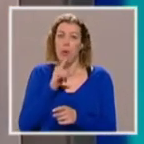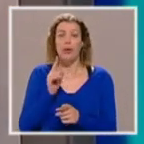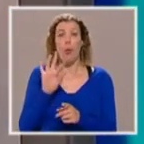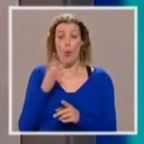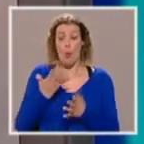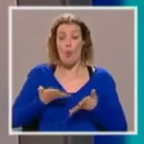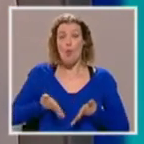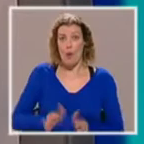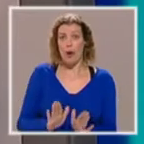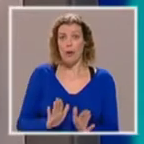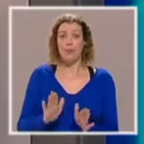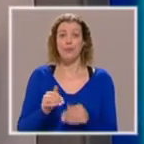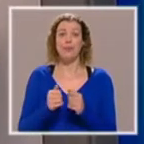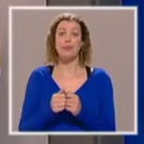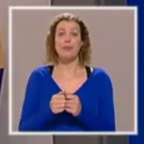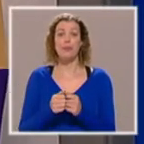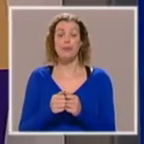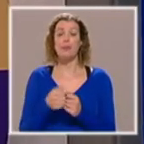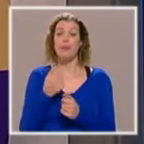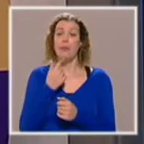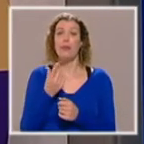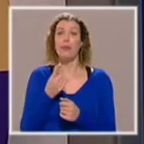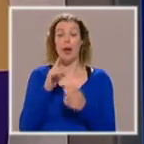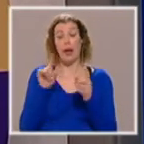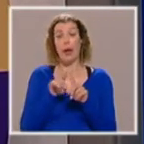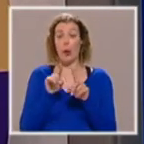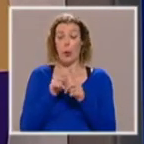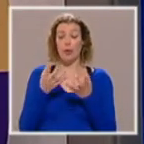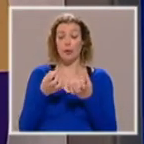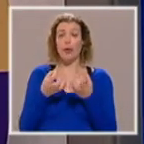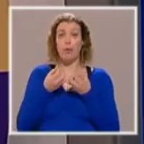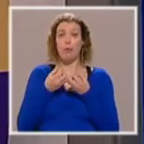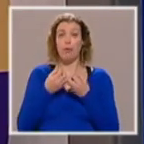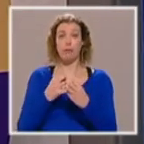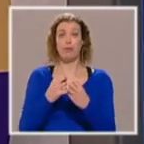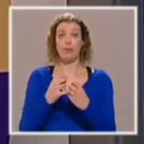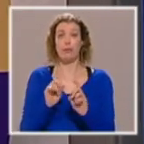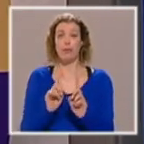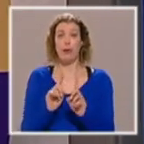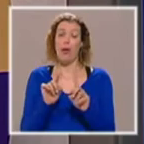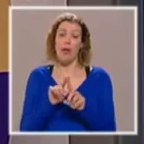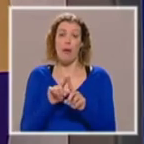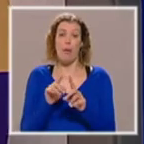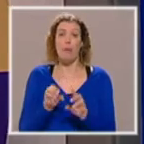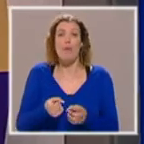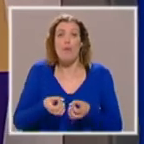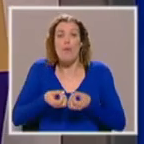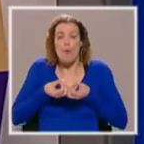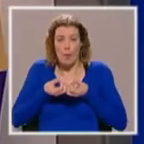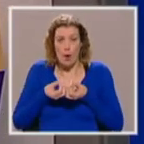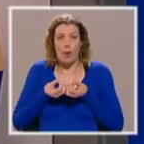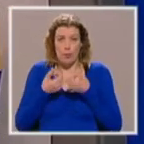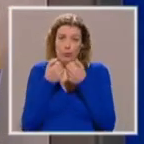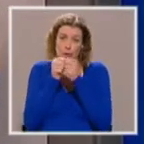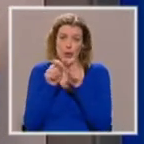nascença, como se diz vulgarmente na gíria, que o testículo não deixa. Se o testículo não descer, fica alojado dentro da cavidade